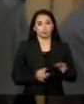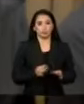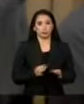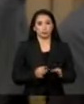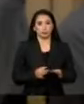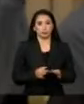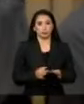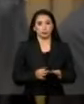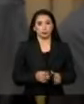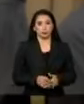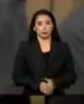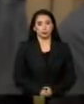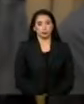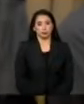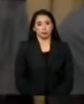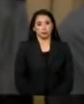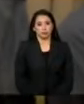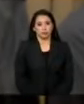Senhor